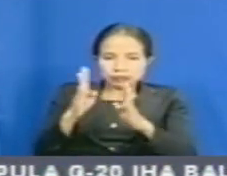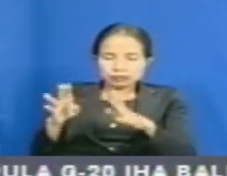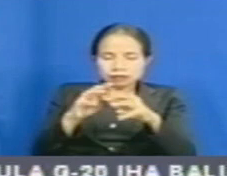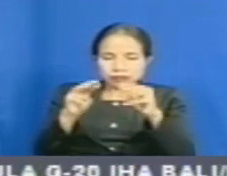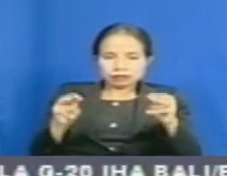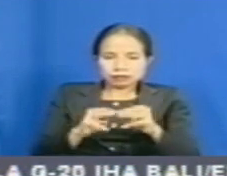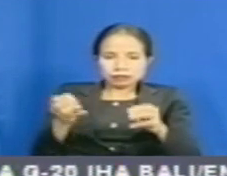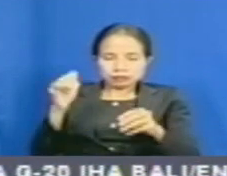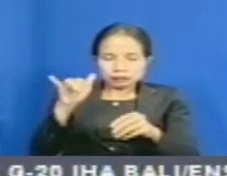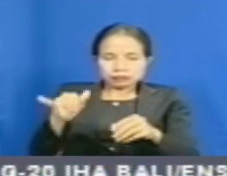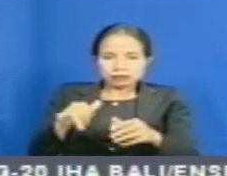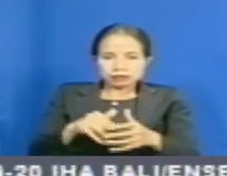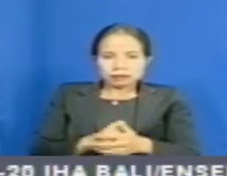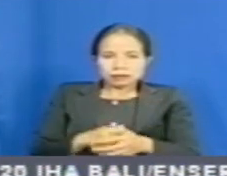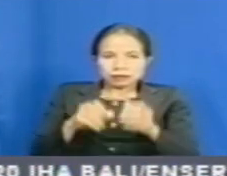municípios de